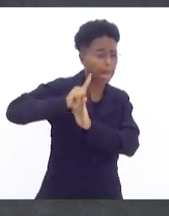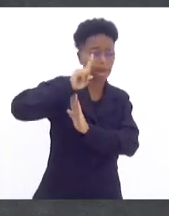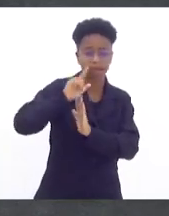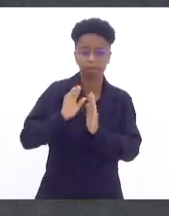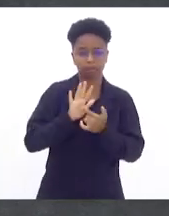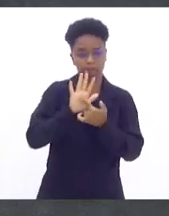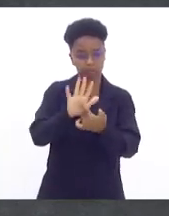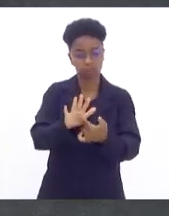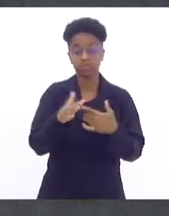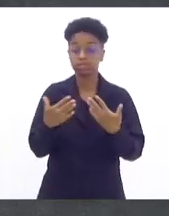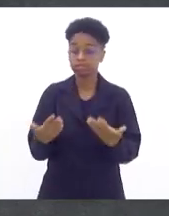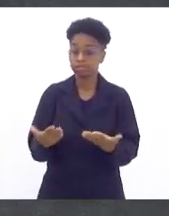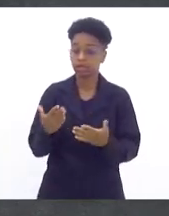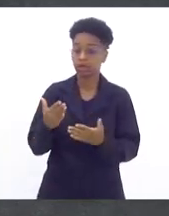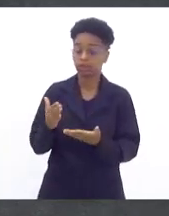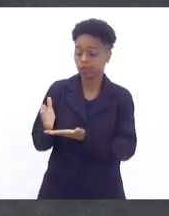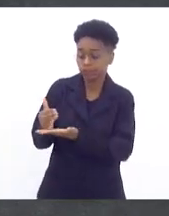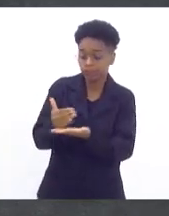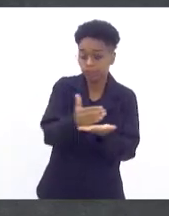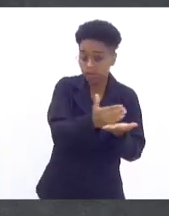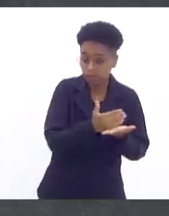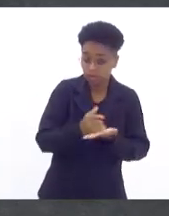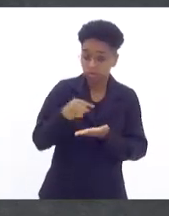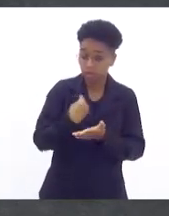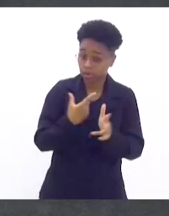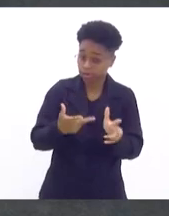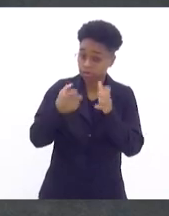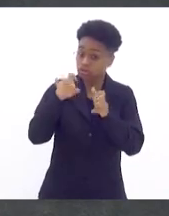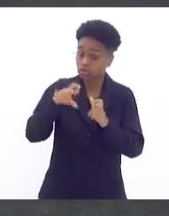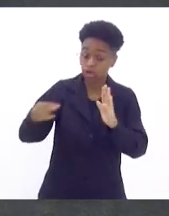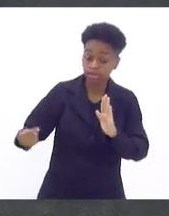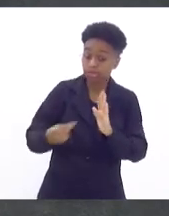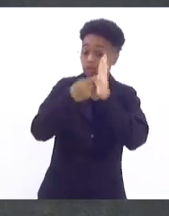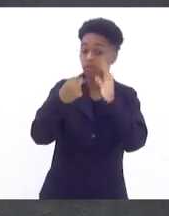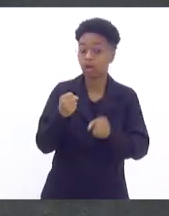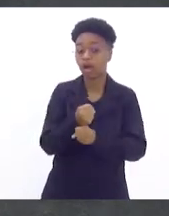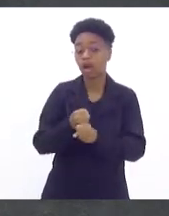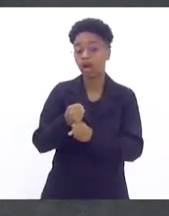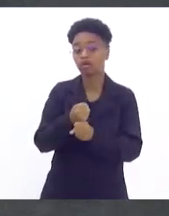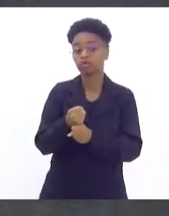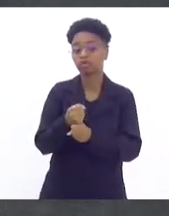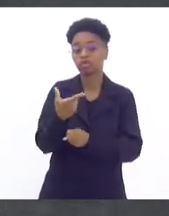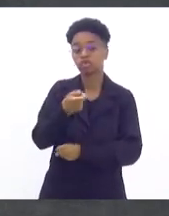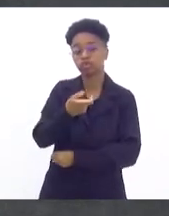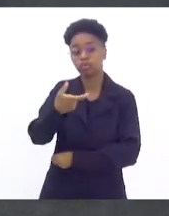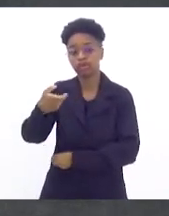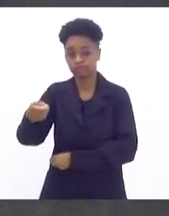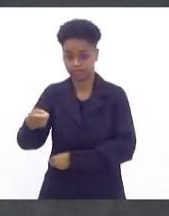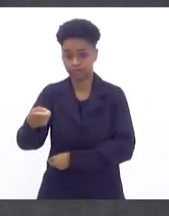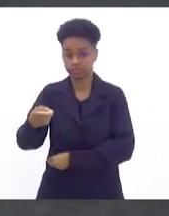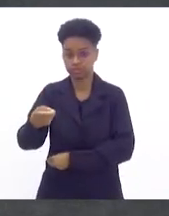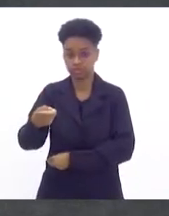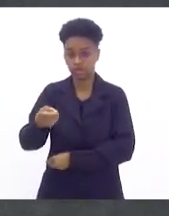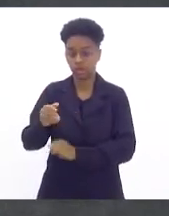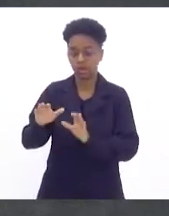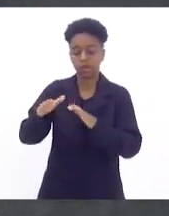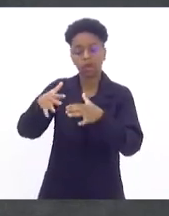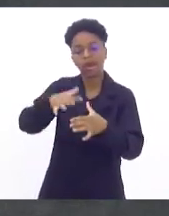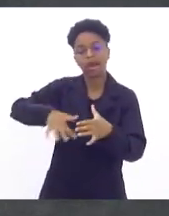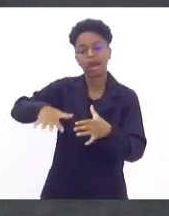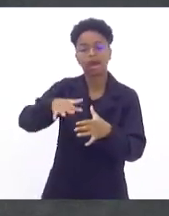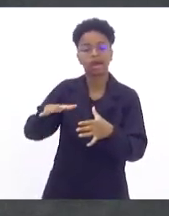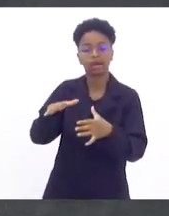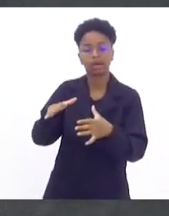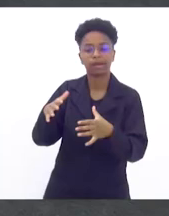Presidente esse levantamento considerado só as denúncias do ano de 2020 a ouvidoria nacional dos direitos humanos do governo